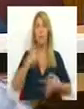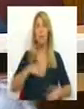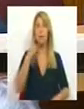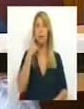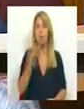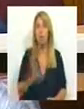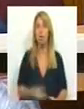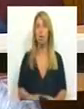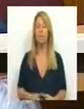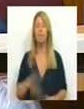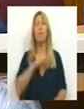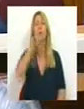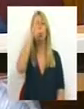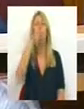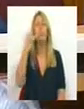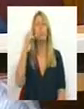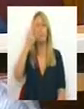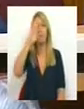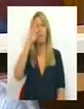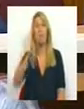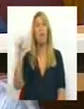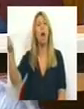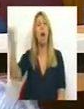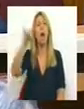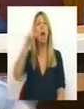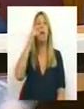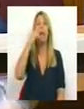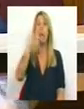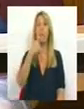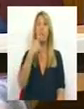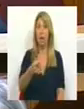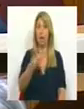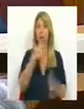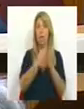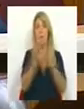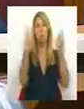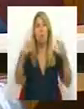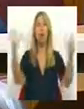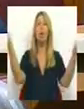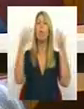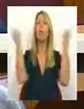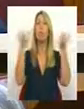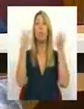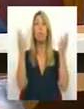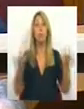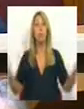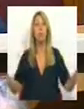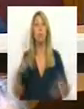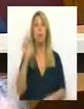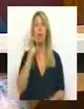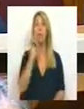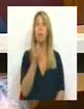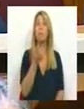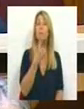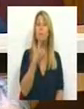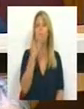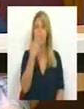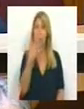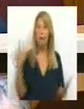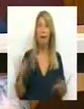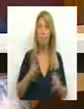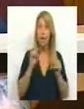Como o Sr. Ministro sabe, há quem diga que estas medidas não passam de mera propagandística, sendo assim importante perceber se é assim